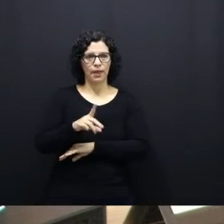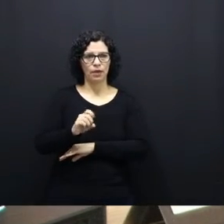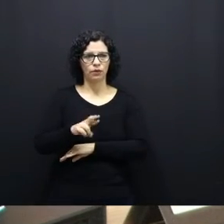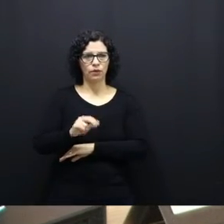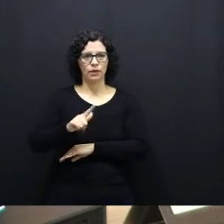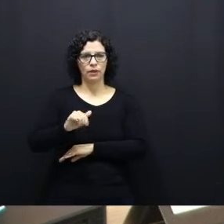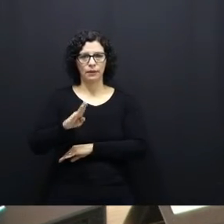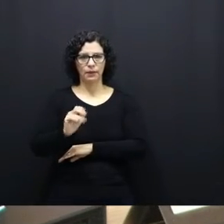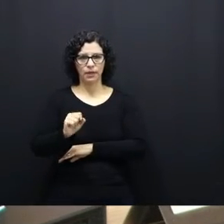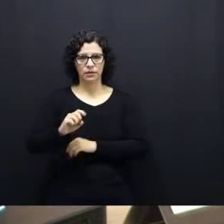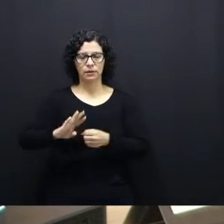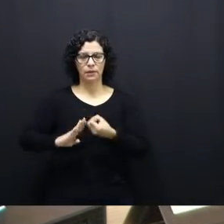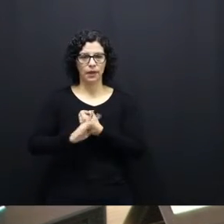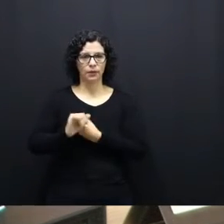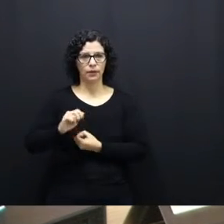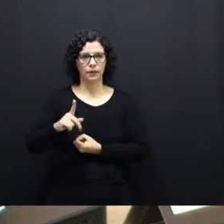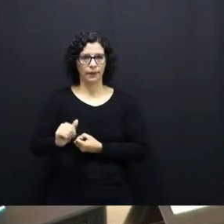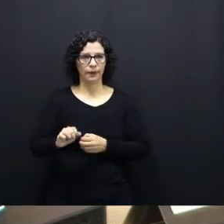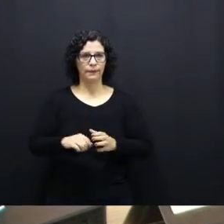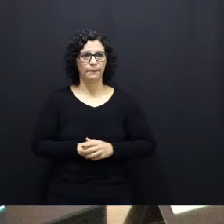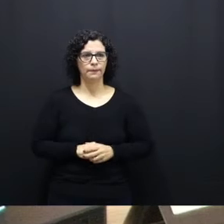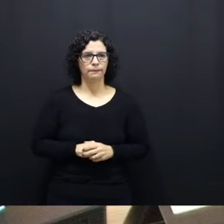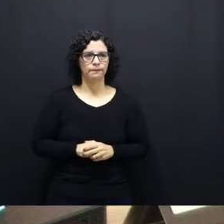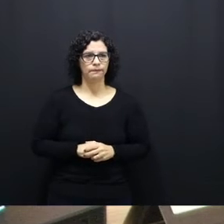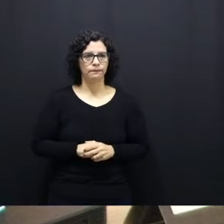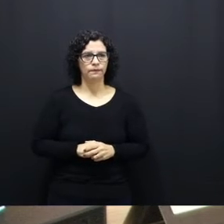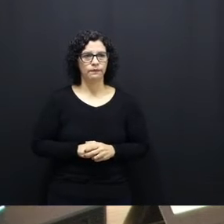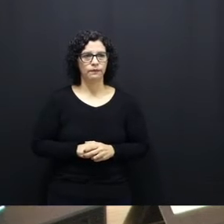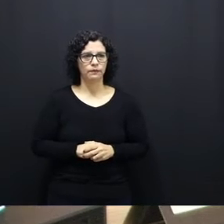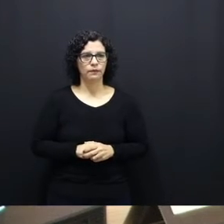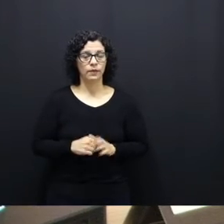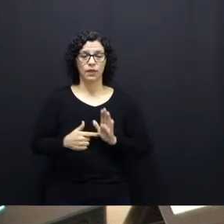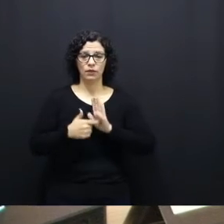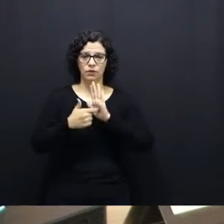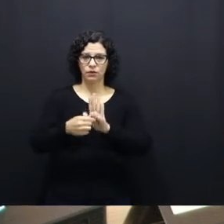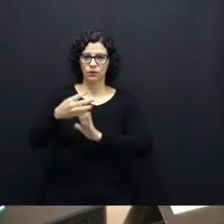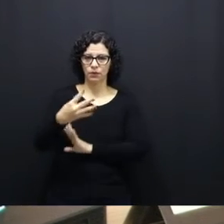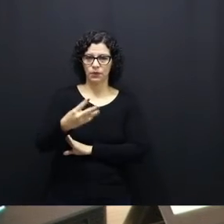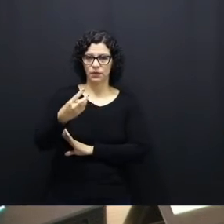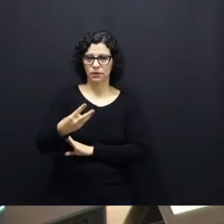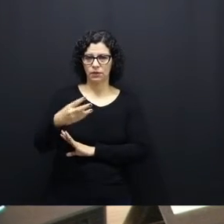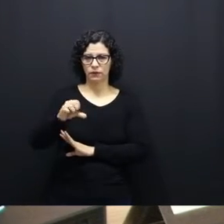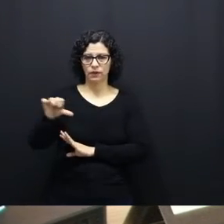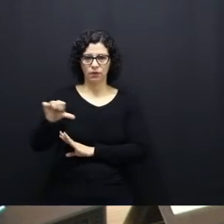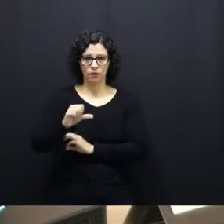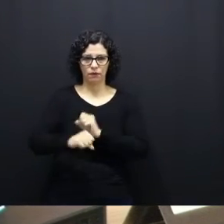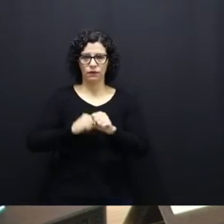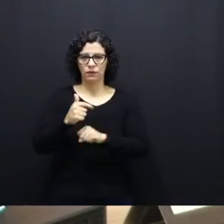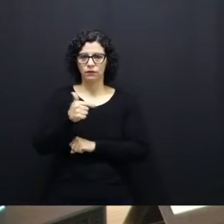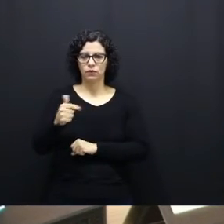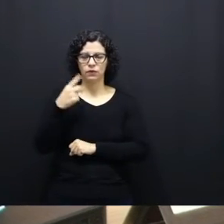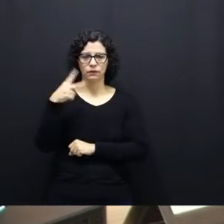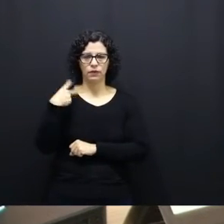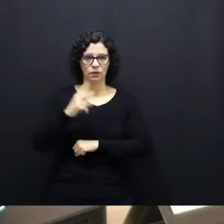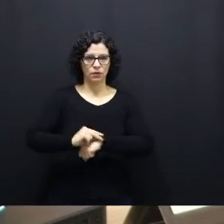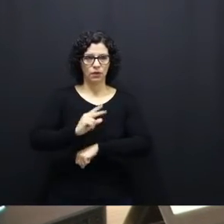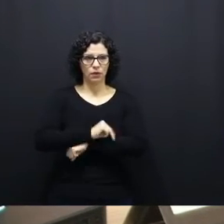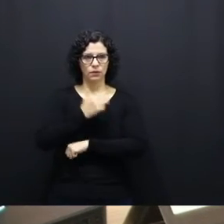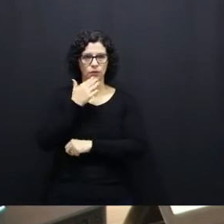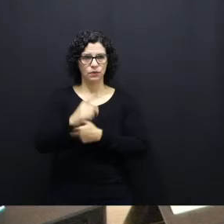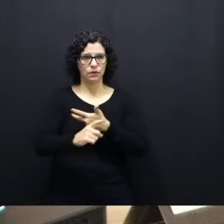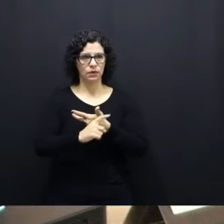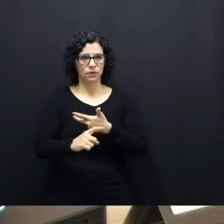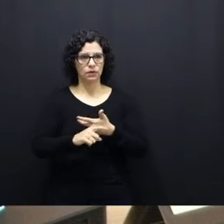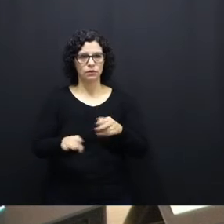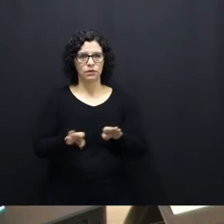ribaski do ip da grande 4p indicação 4.399 2022 Vereador Denilson Grill a